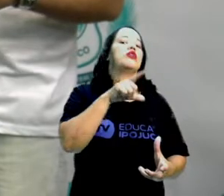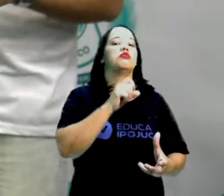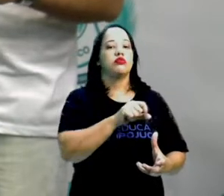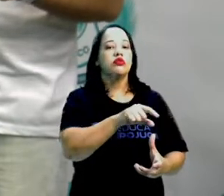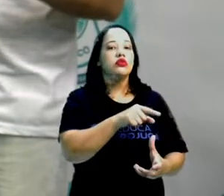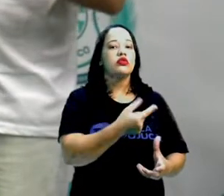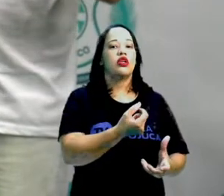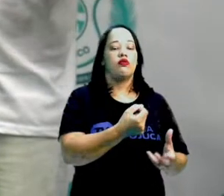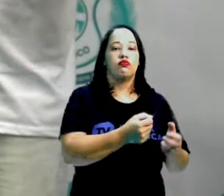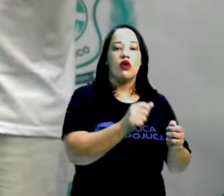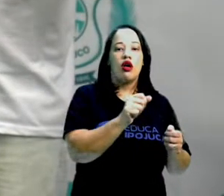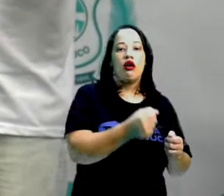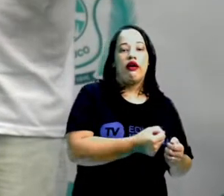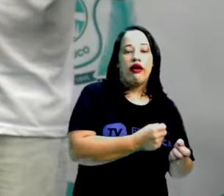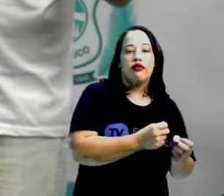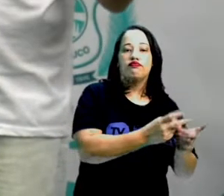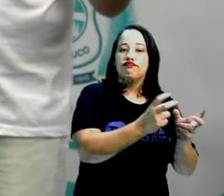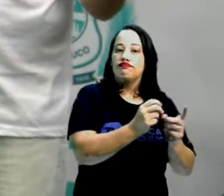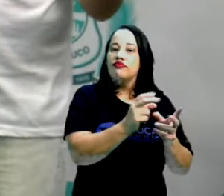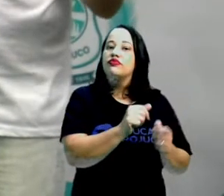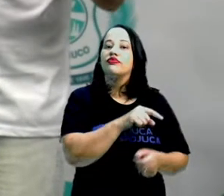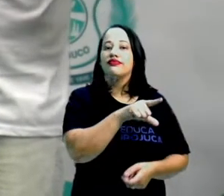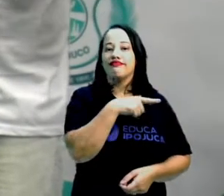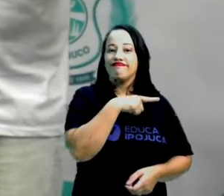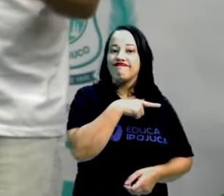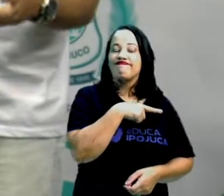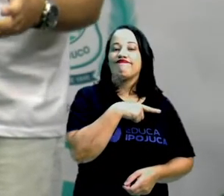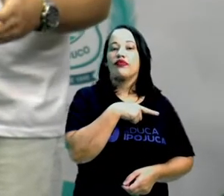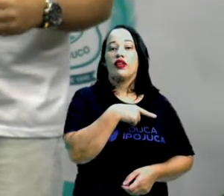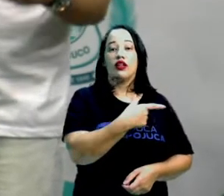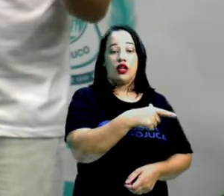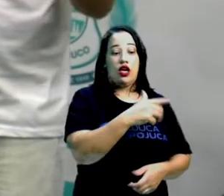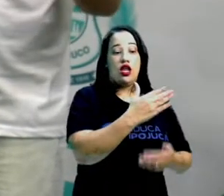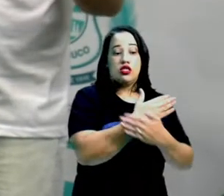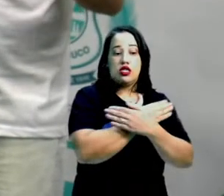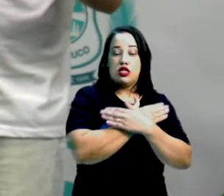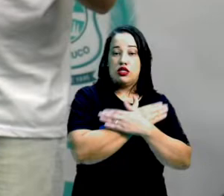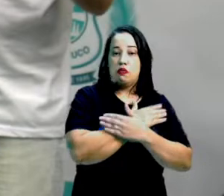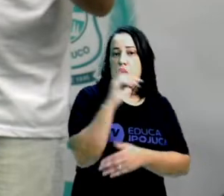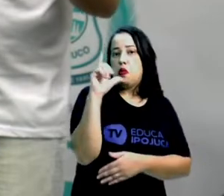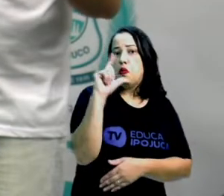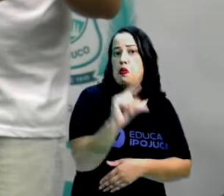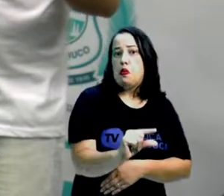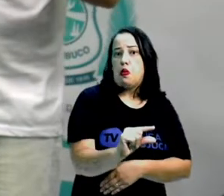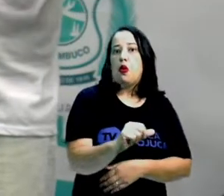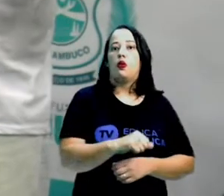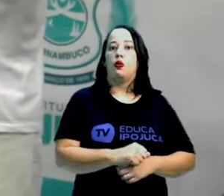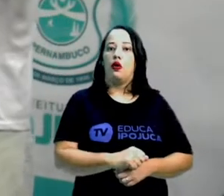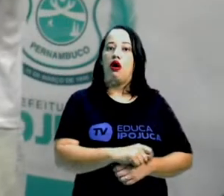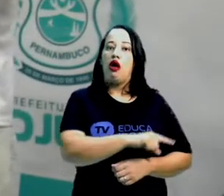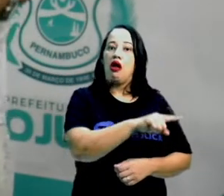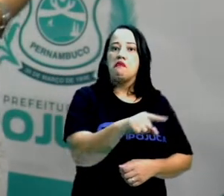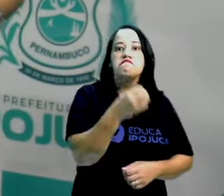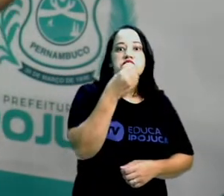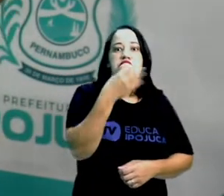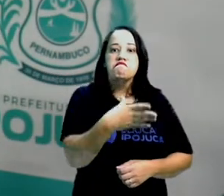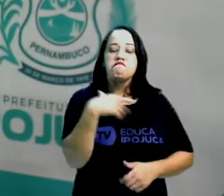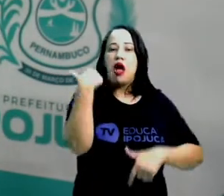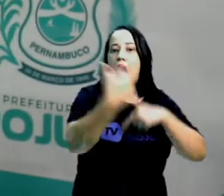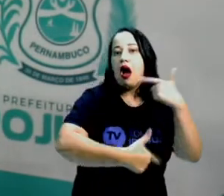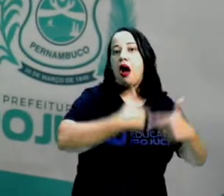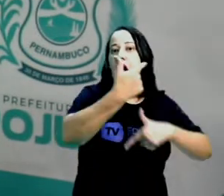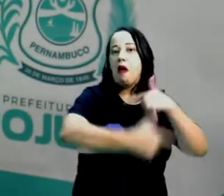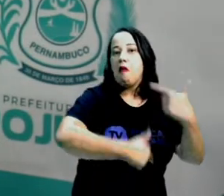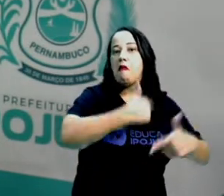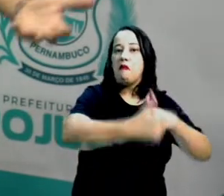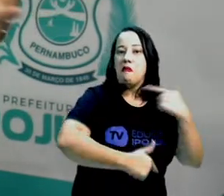20. E a taxa de desemprego era muito baixa. Eles viviam praticamente numa situação de pleno emprego. Então, todo